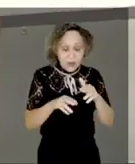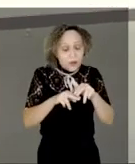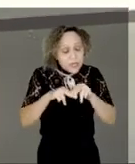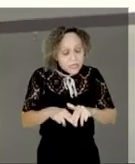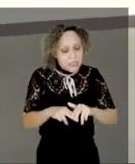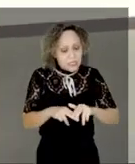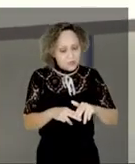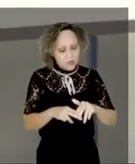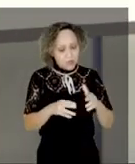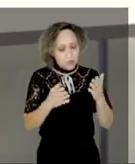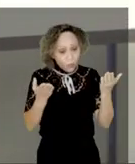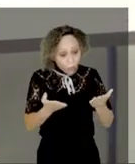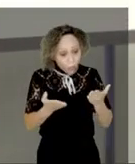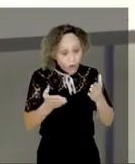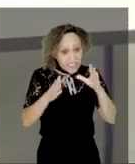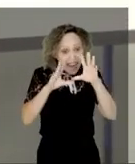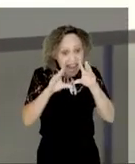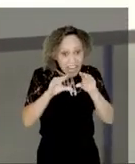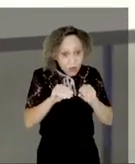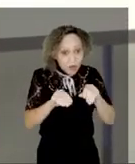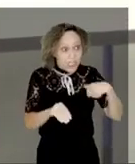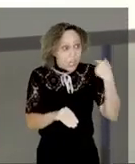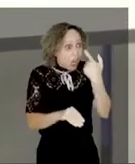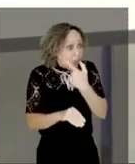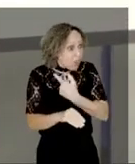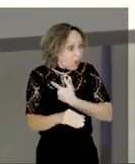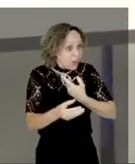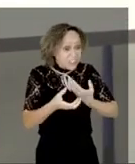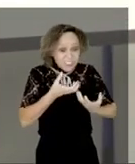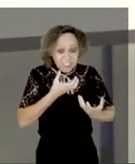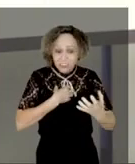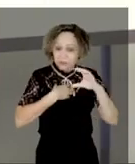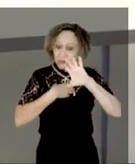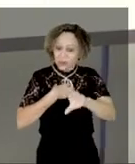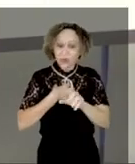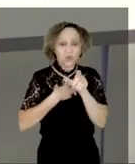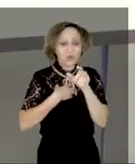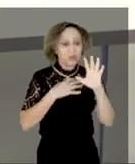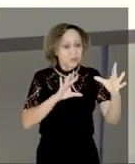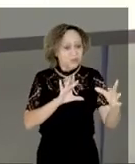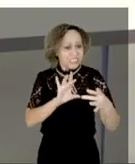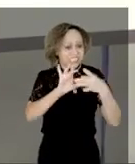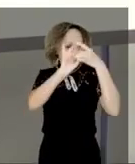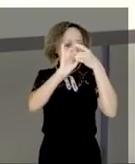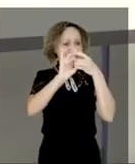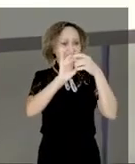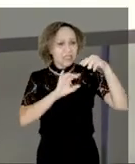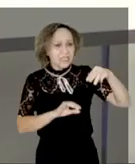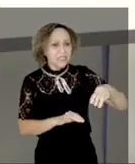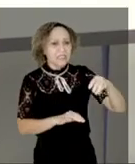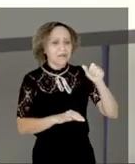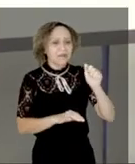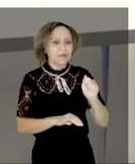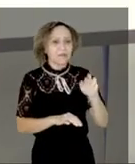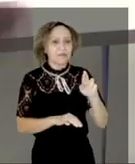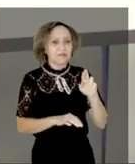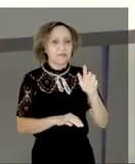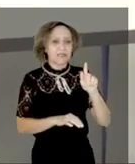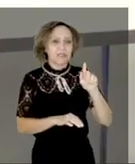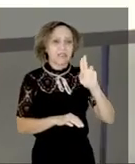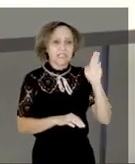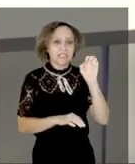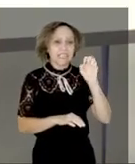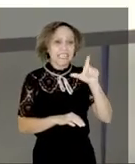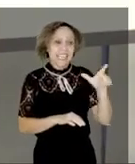A gente vai dar início às nossas atividades aqui e eu vou estar chamando para fazer as falas. E aí eu gostaria